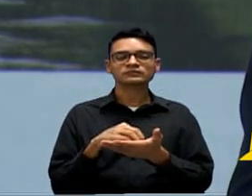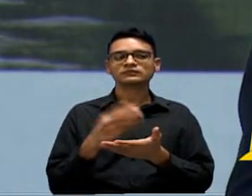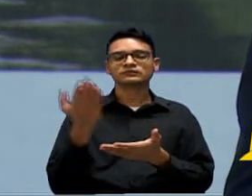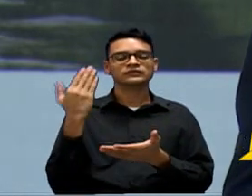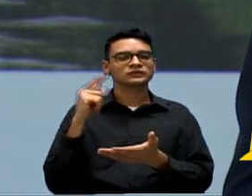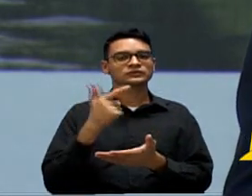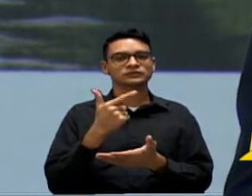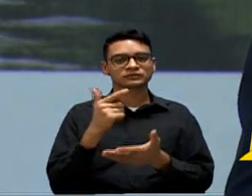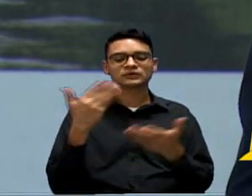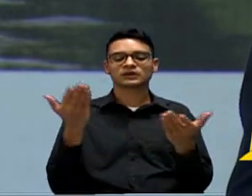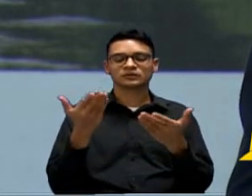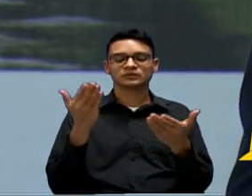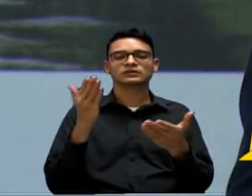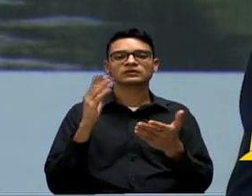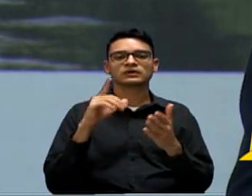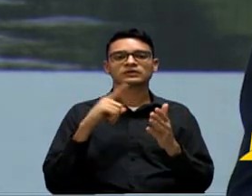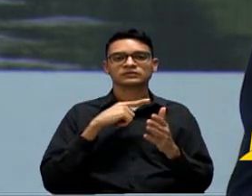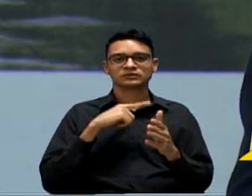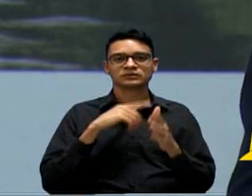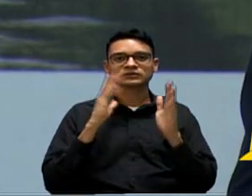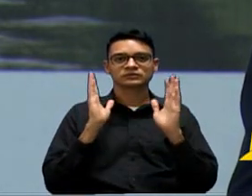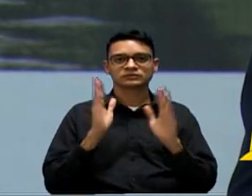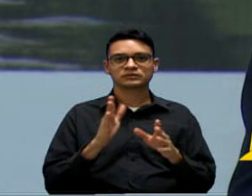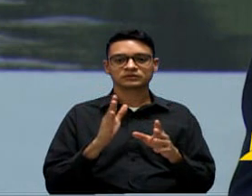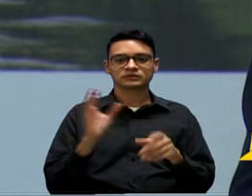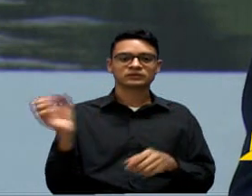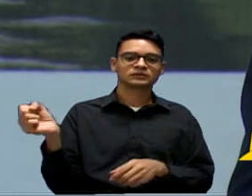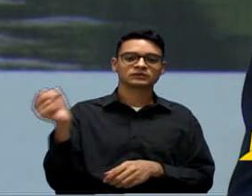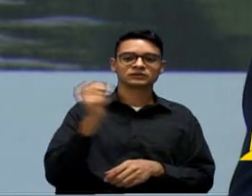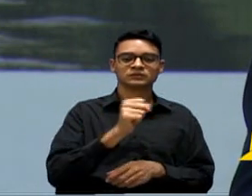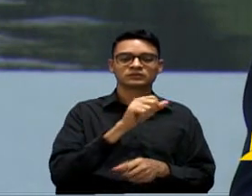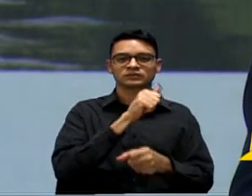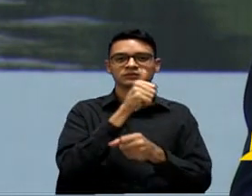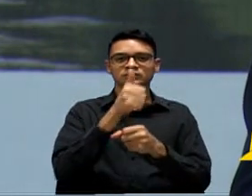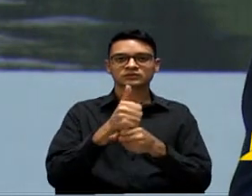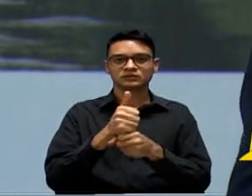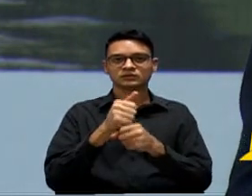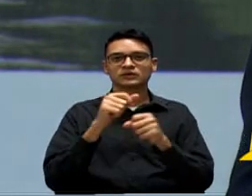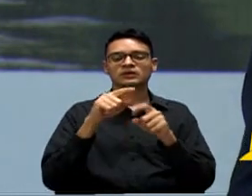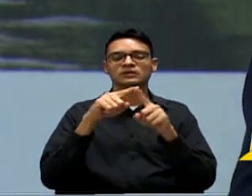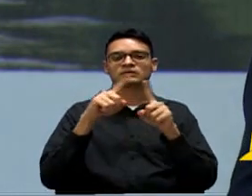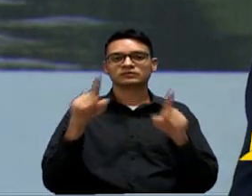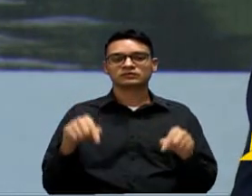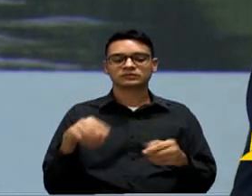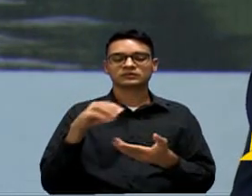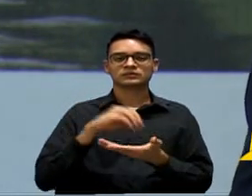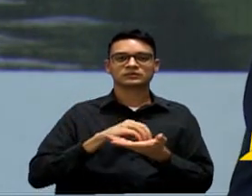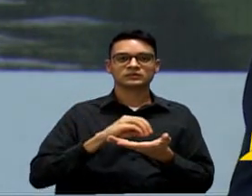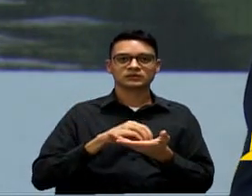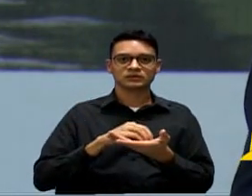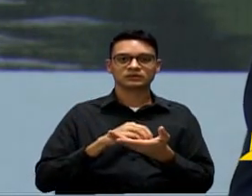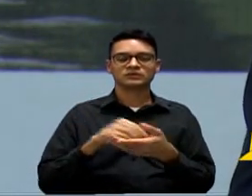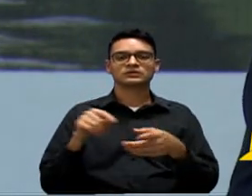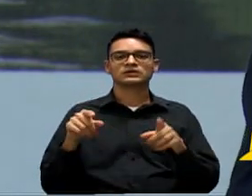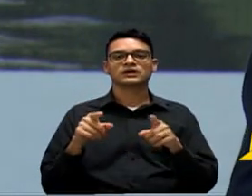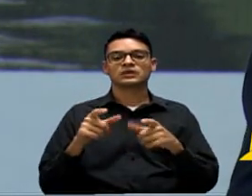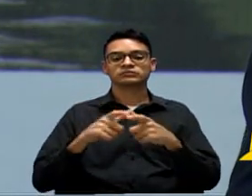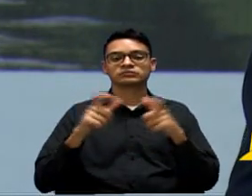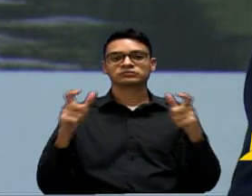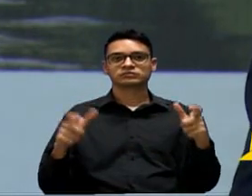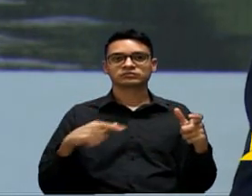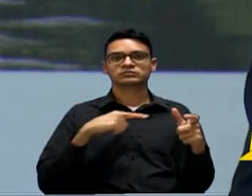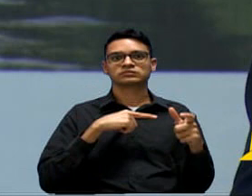ter. Para a reposição do quadro defasado de servidores. E nós temos uma quantidade grande